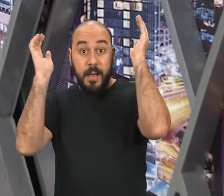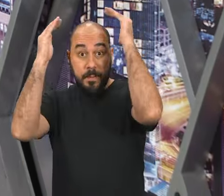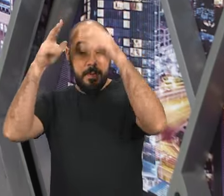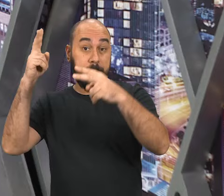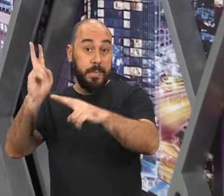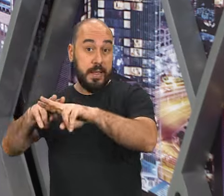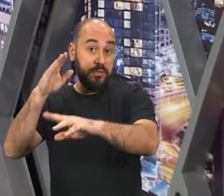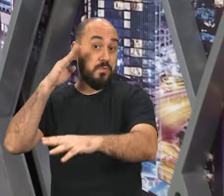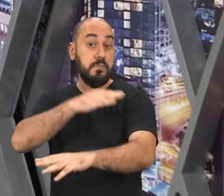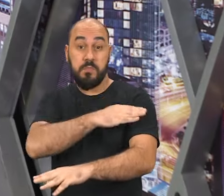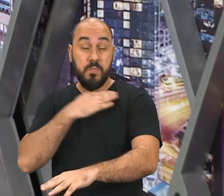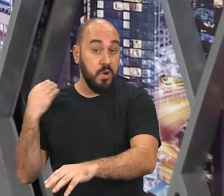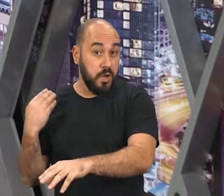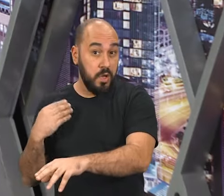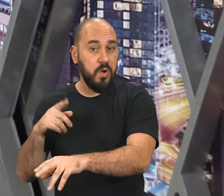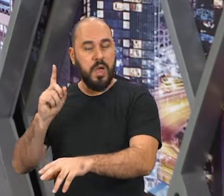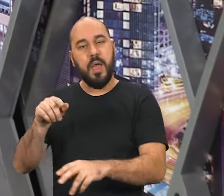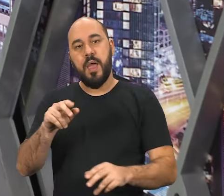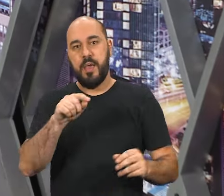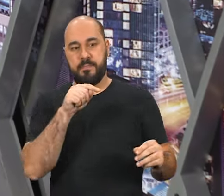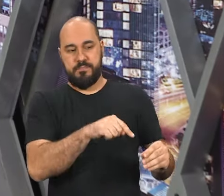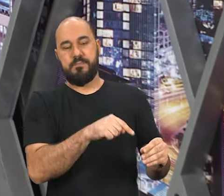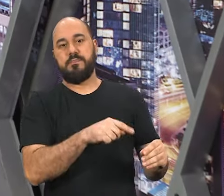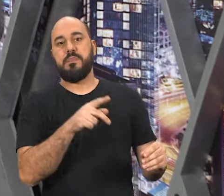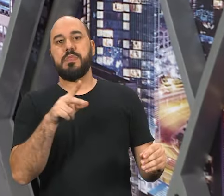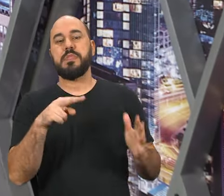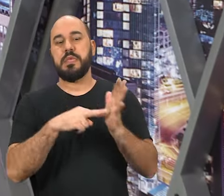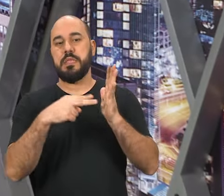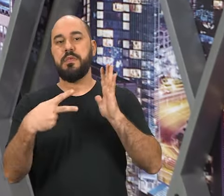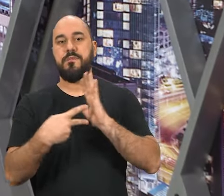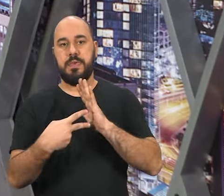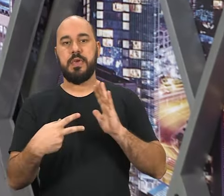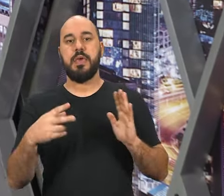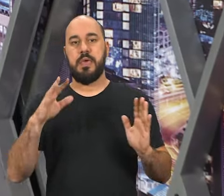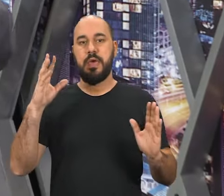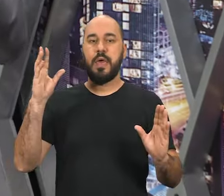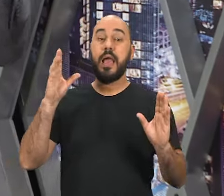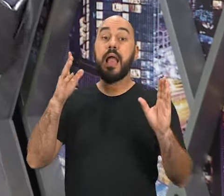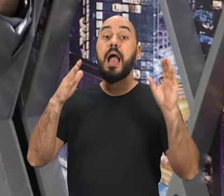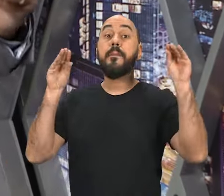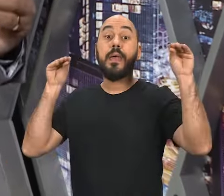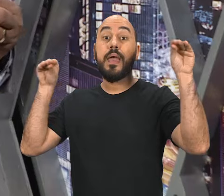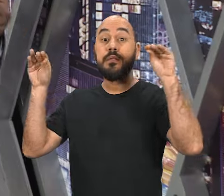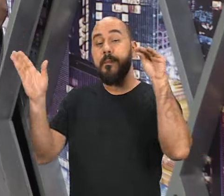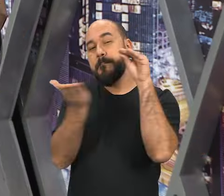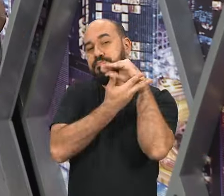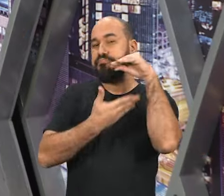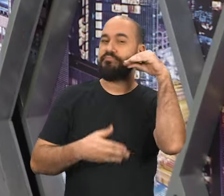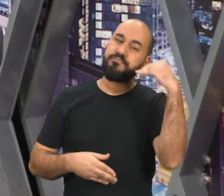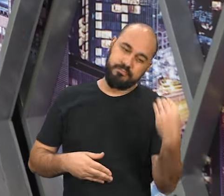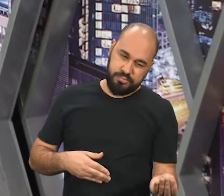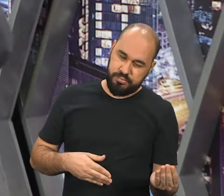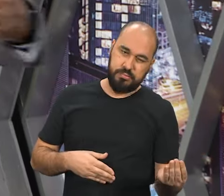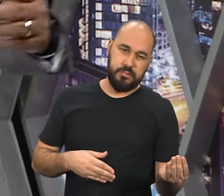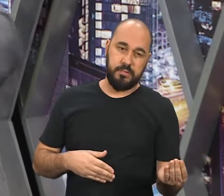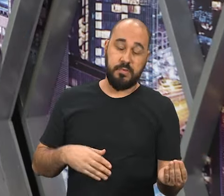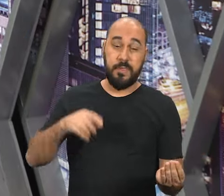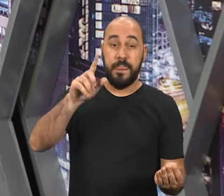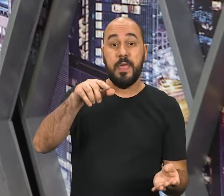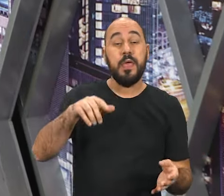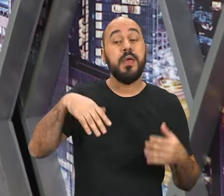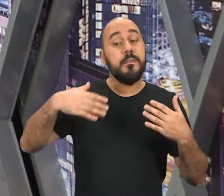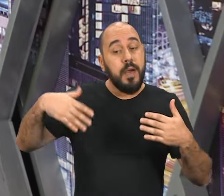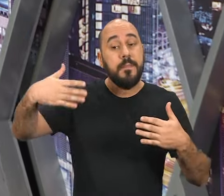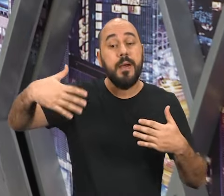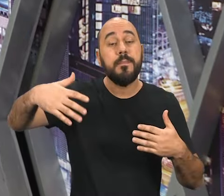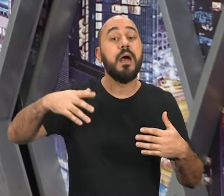depois morto, foi o golpe mortal, a ferida mortal. E de 1798 a 1929, a terra ficou sem